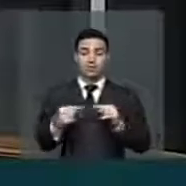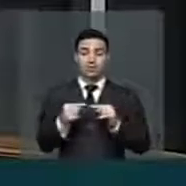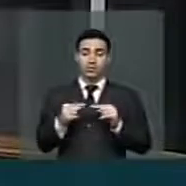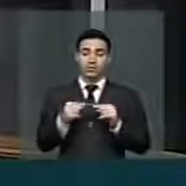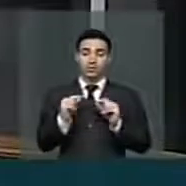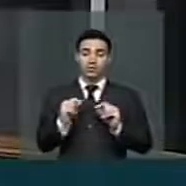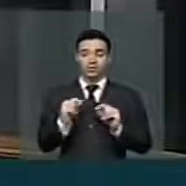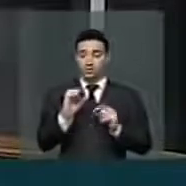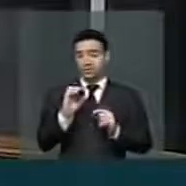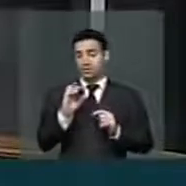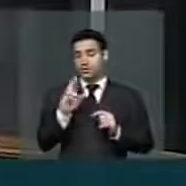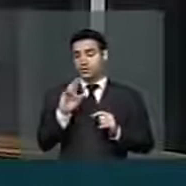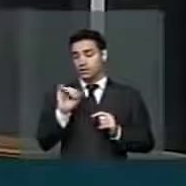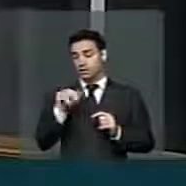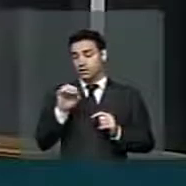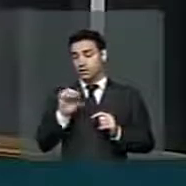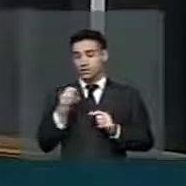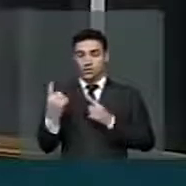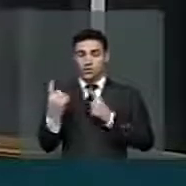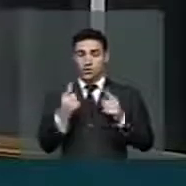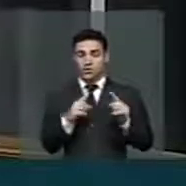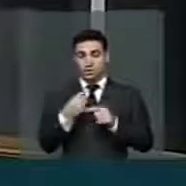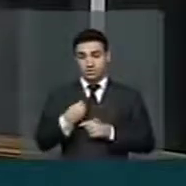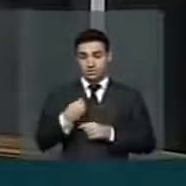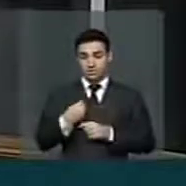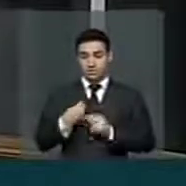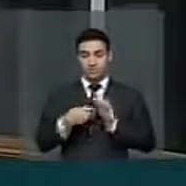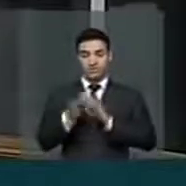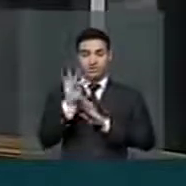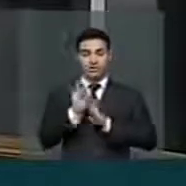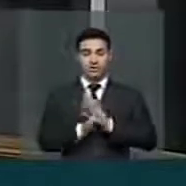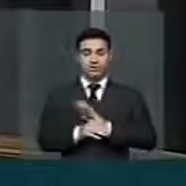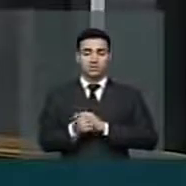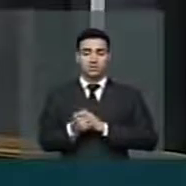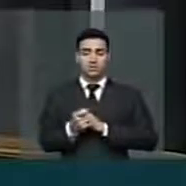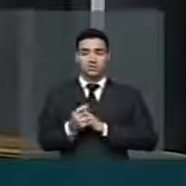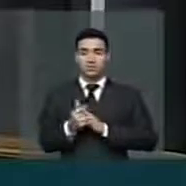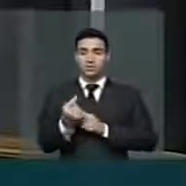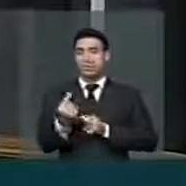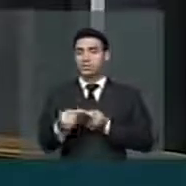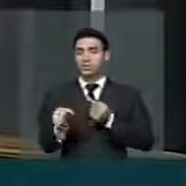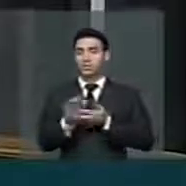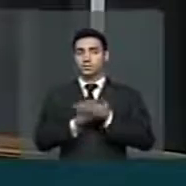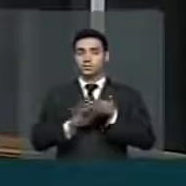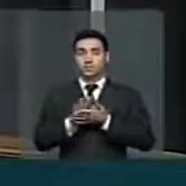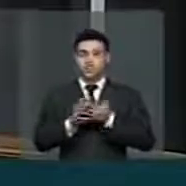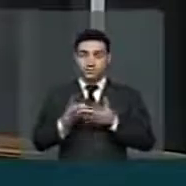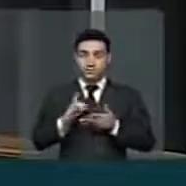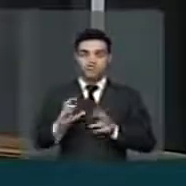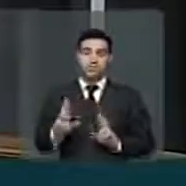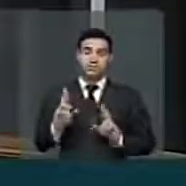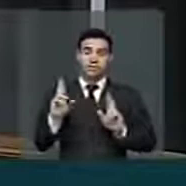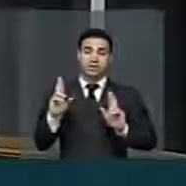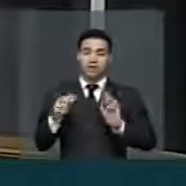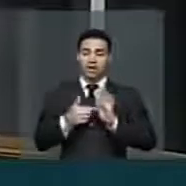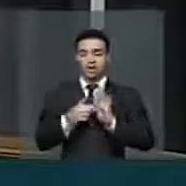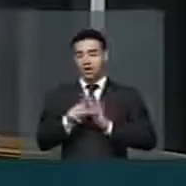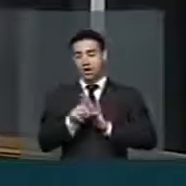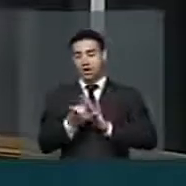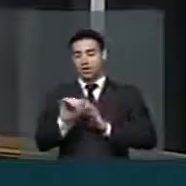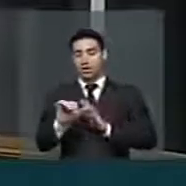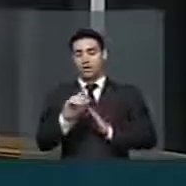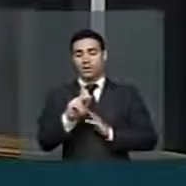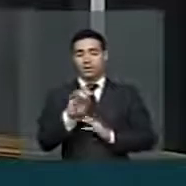chamados crimes contra a vida, o texto é muito tímido, muito aquém do que se espera de uma legislação